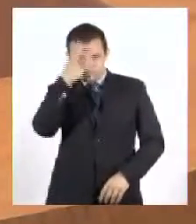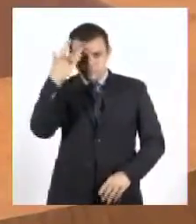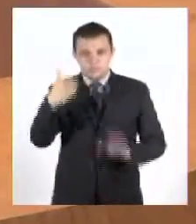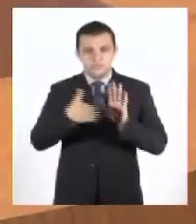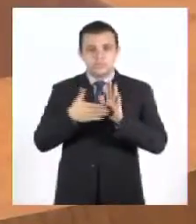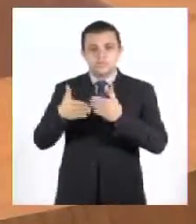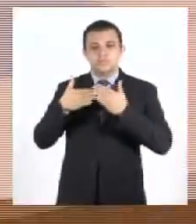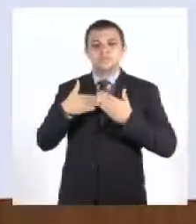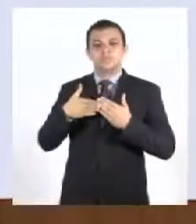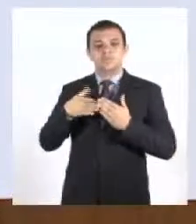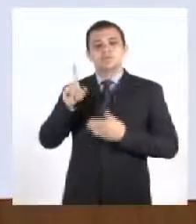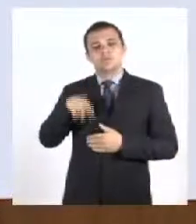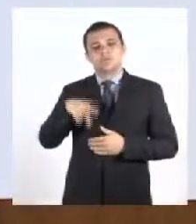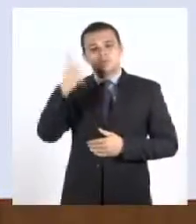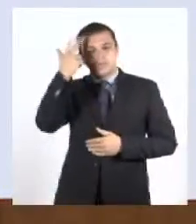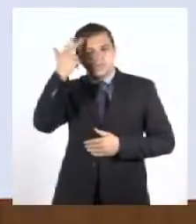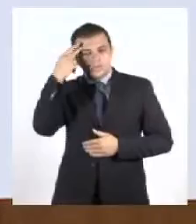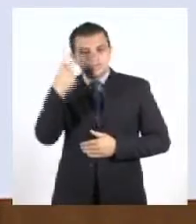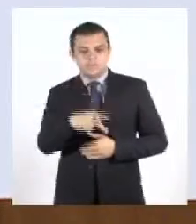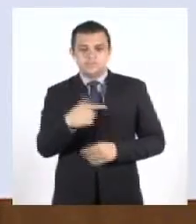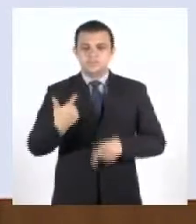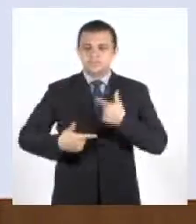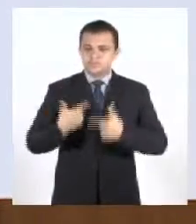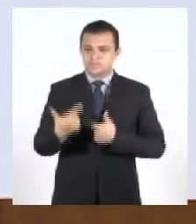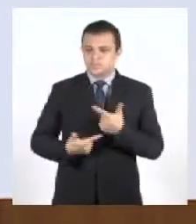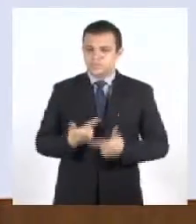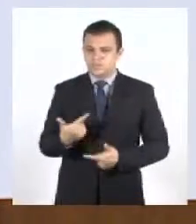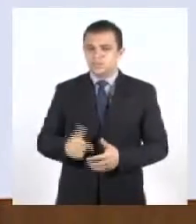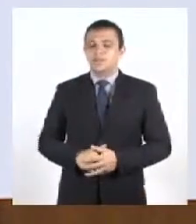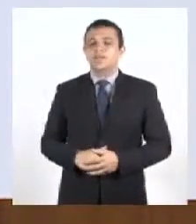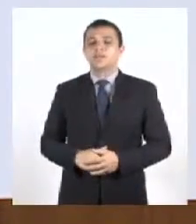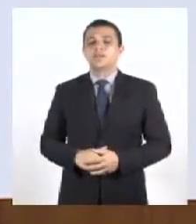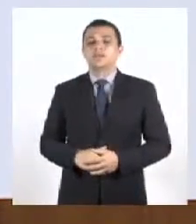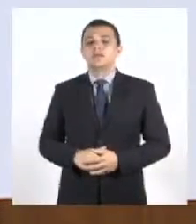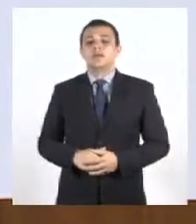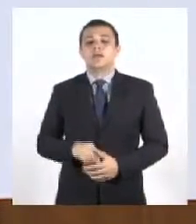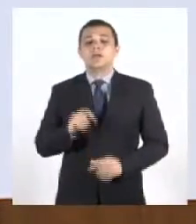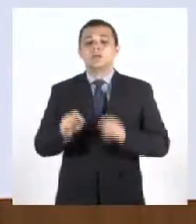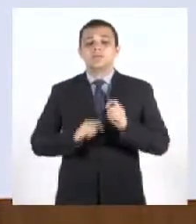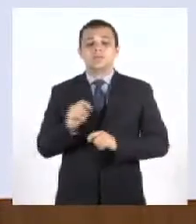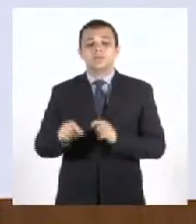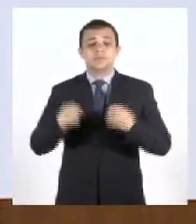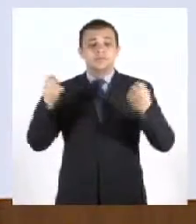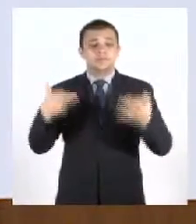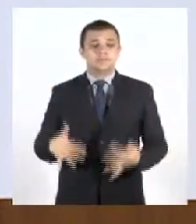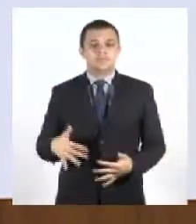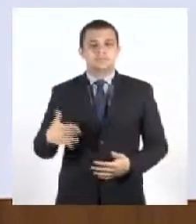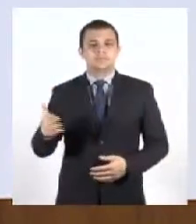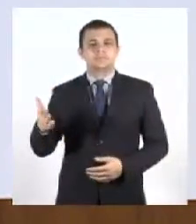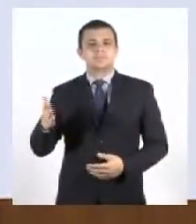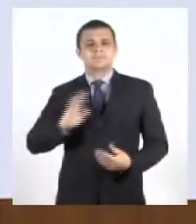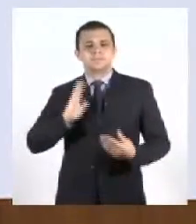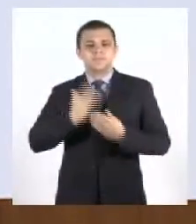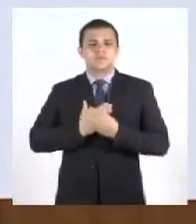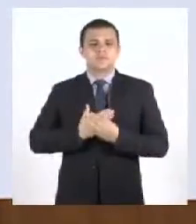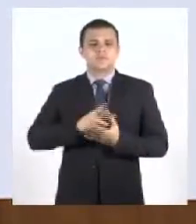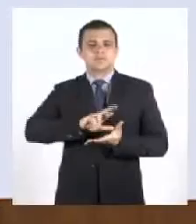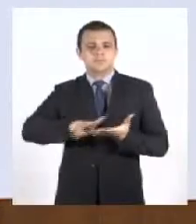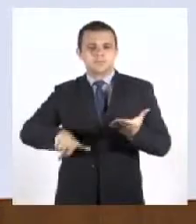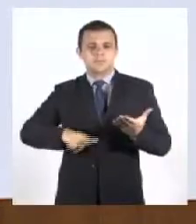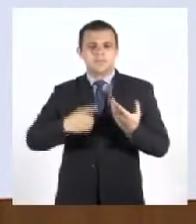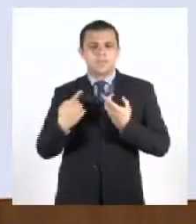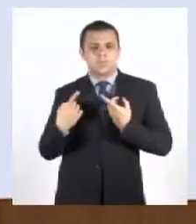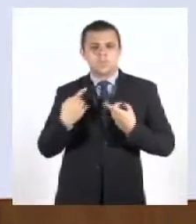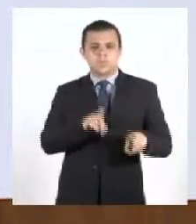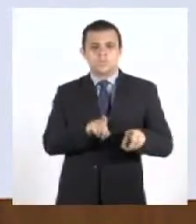natureza formal, segundo a qual, ao tornar sem efeito todos os atos, processos ou iniciativas que